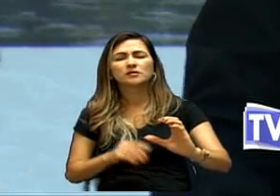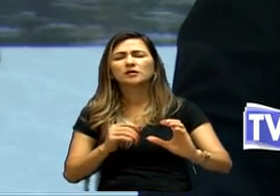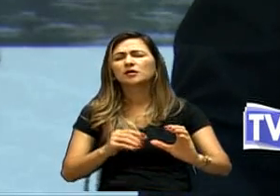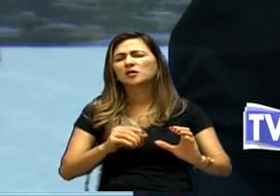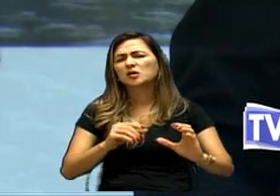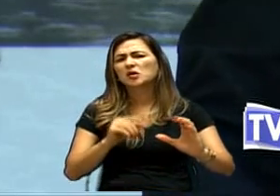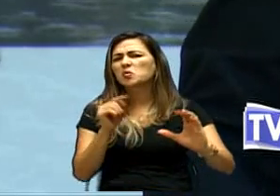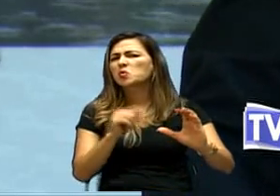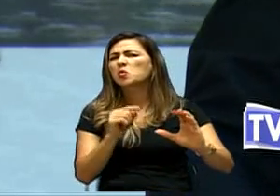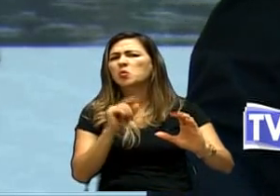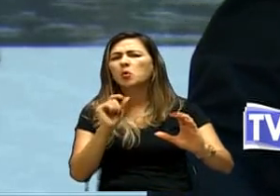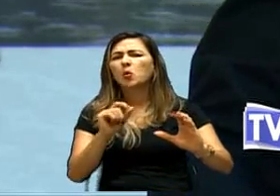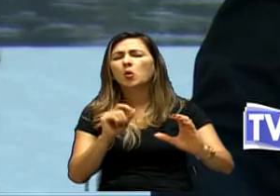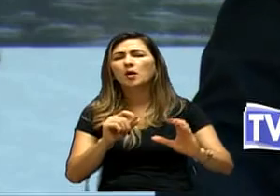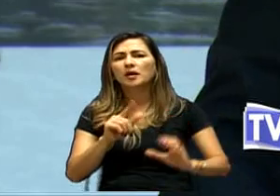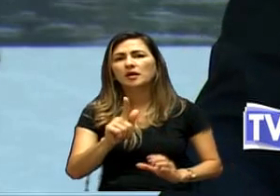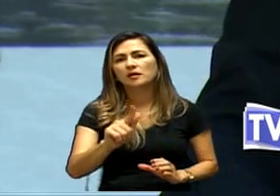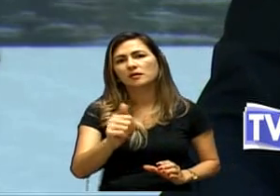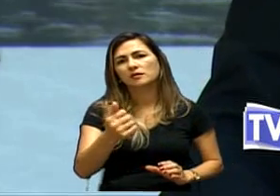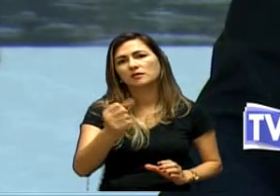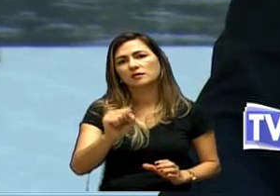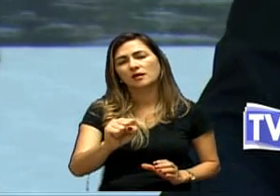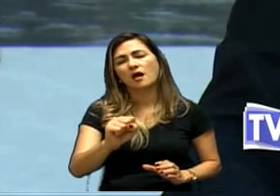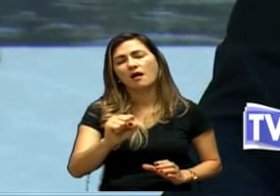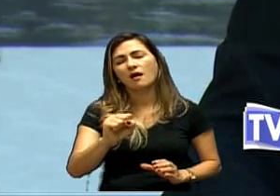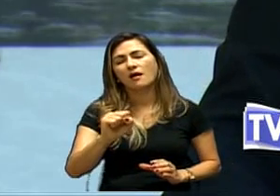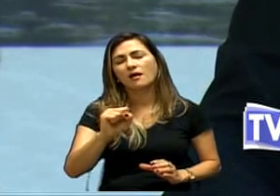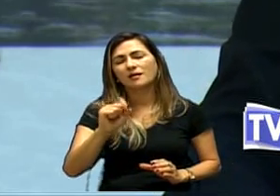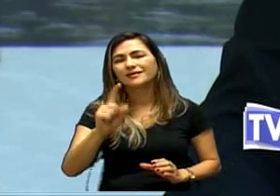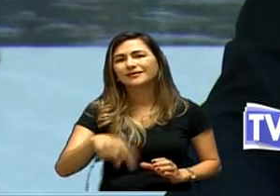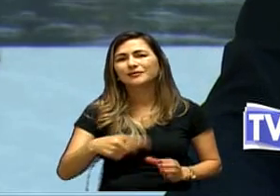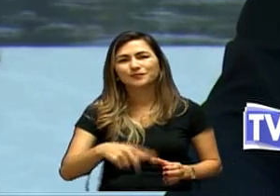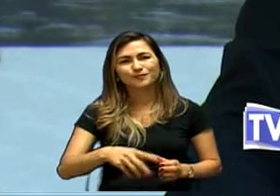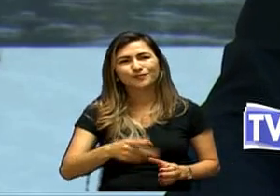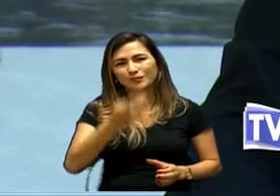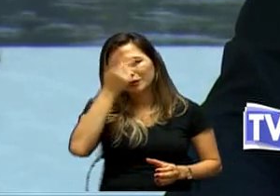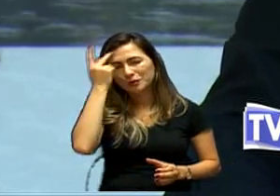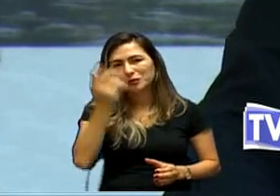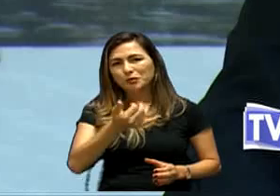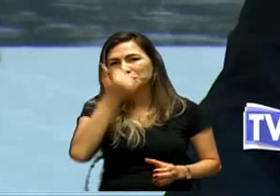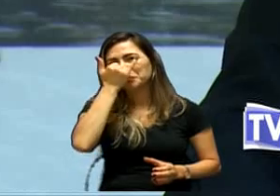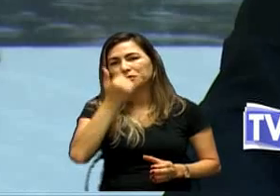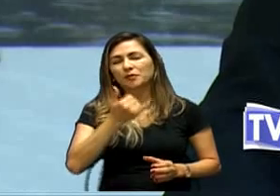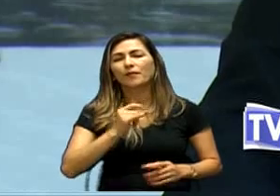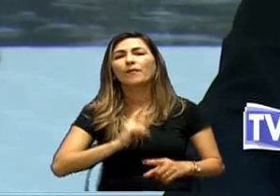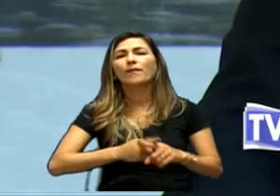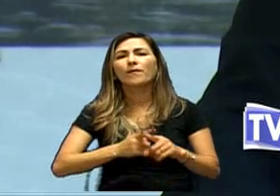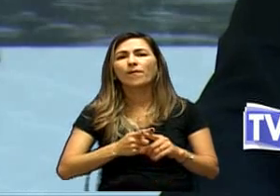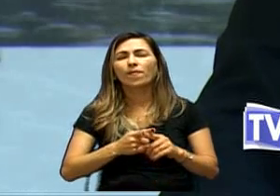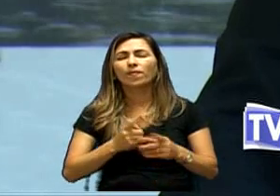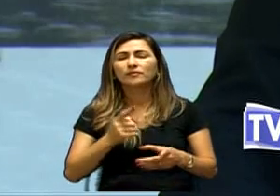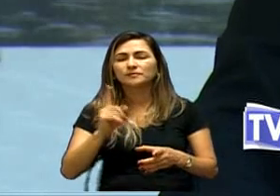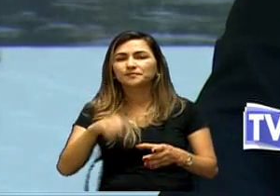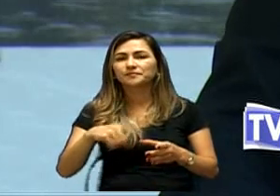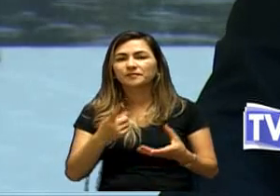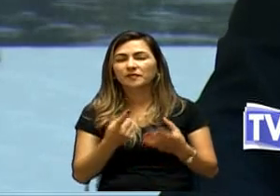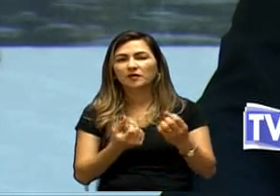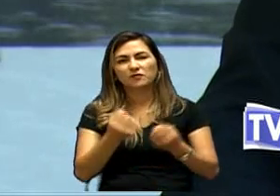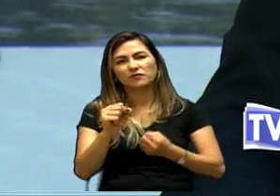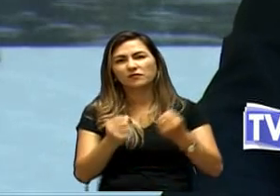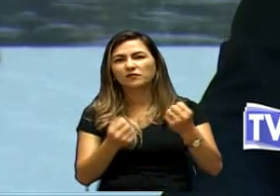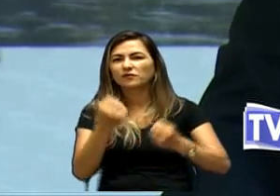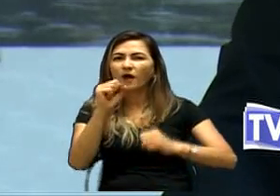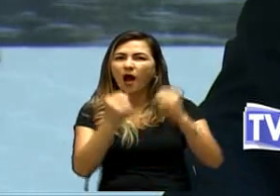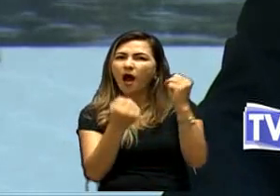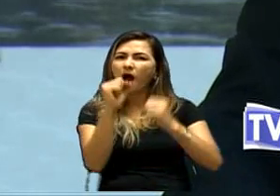nós sabemos que gera um impacto muito grande, porque ele afeta a camada de ozônio do nosso planeta, que é